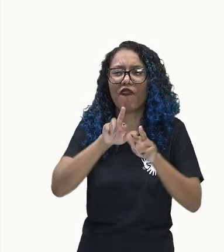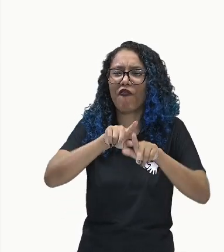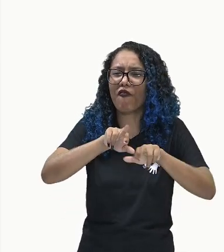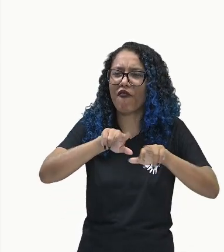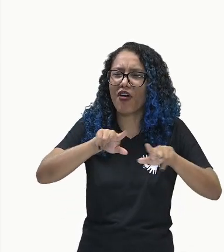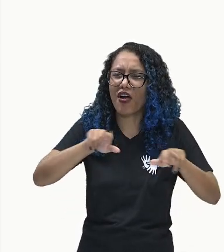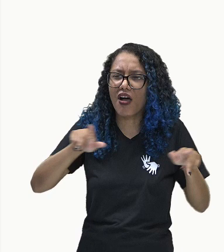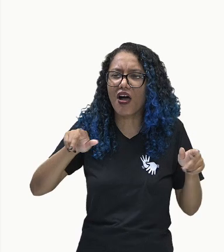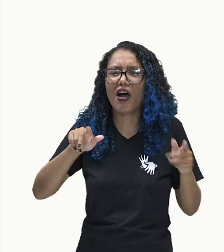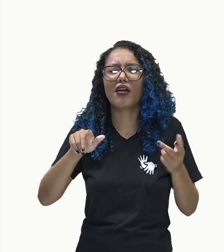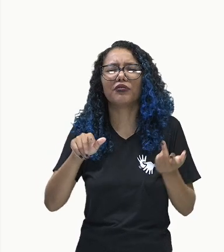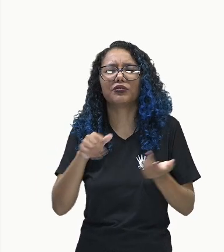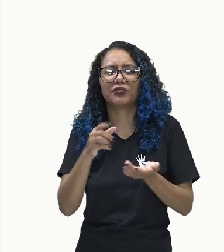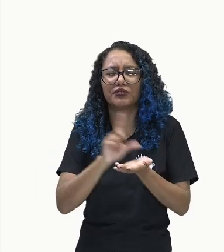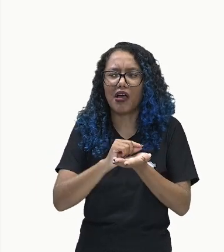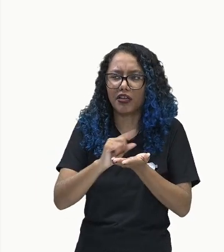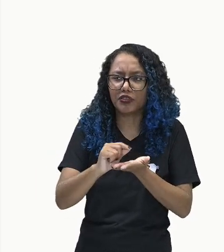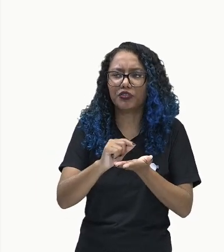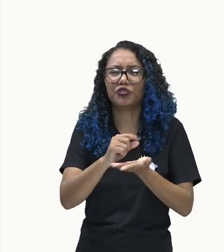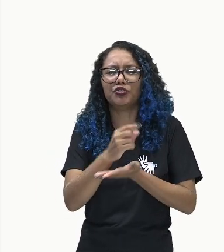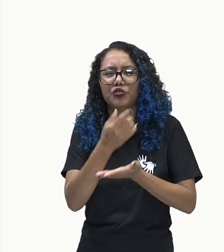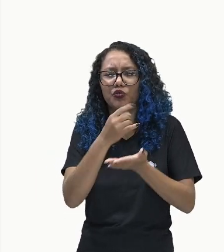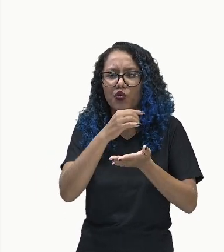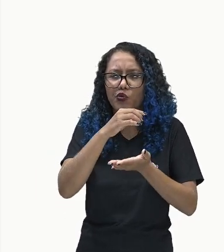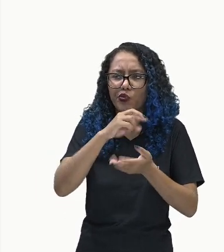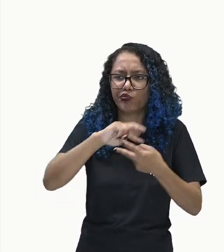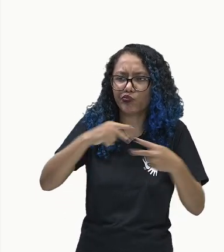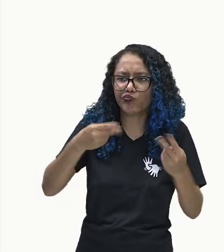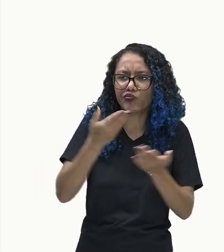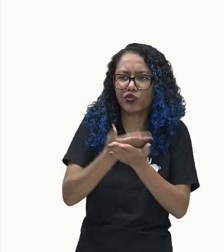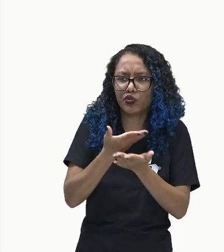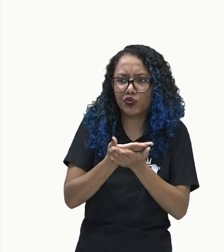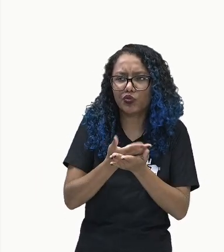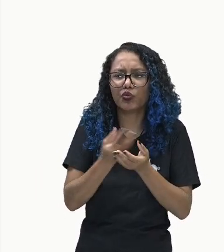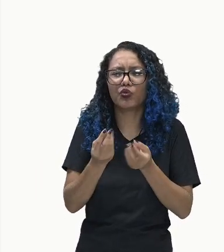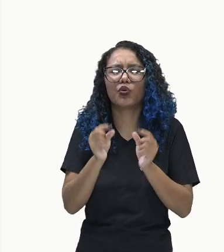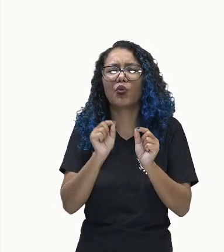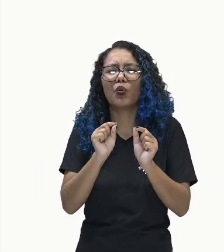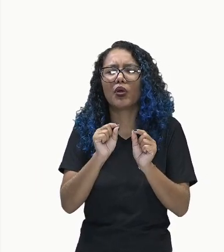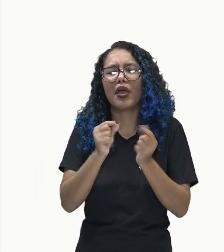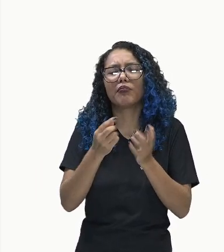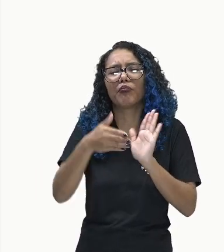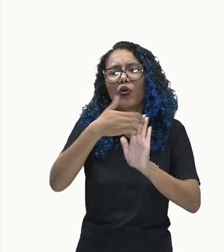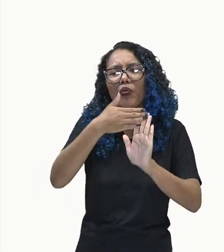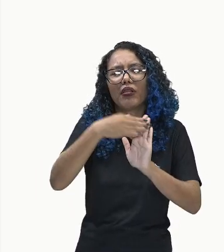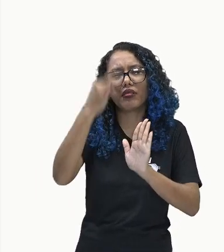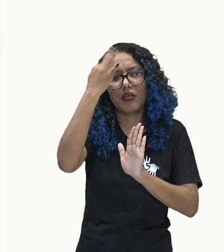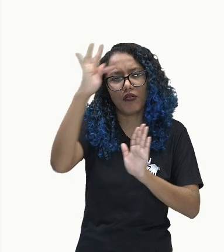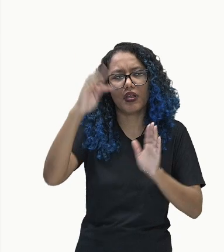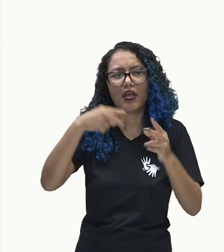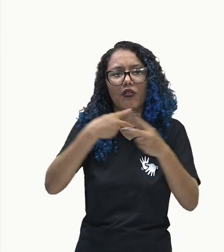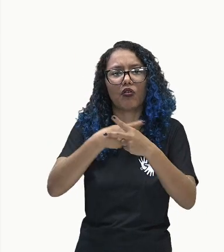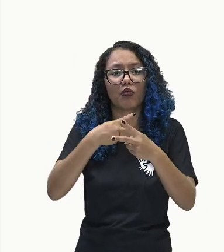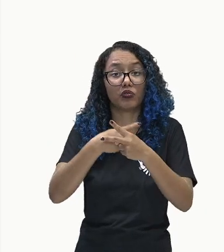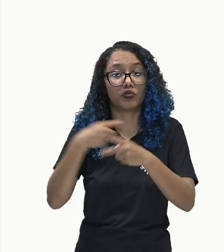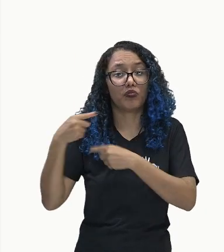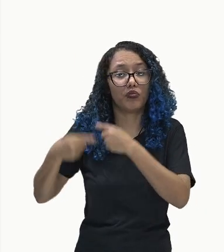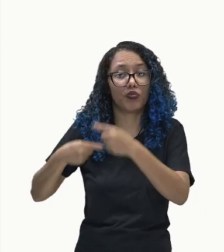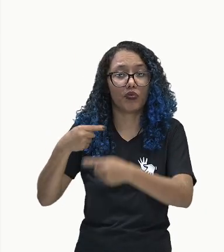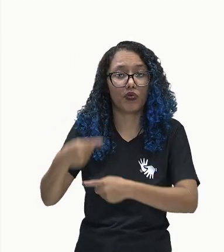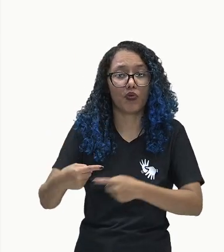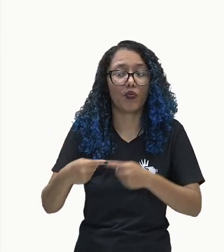a teoria cromossômica da herança, sugerindo que os cromossomos, que são